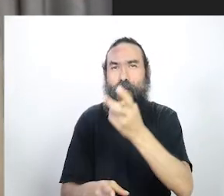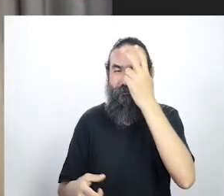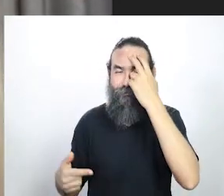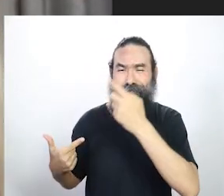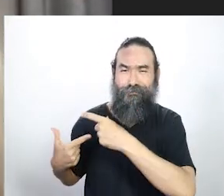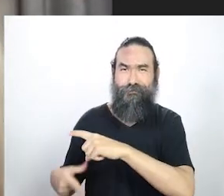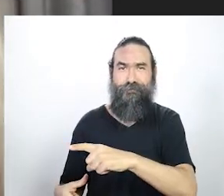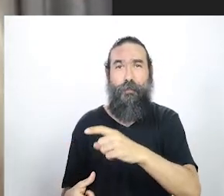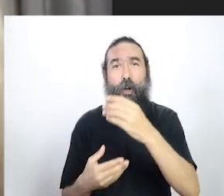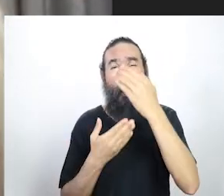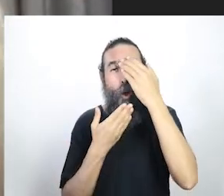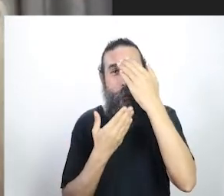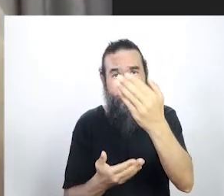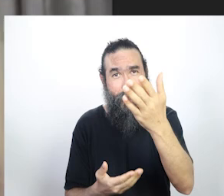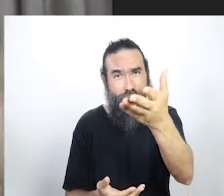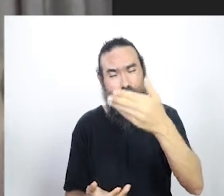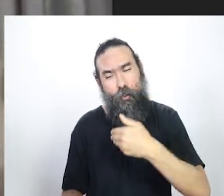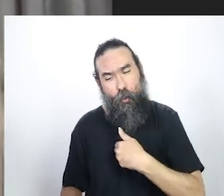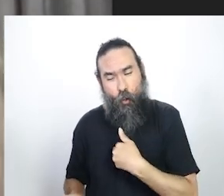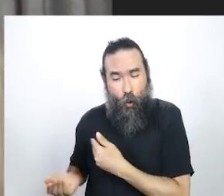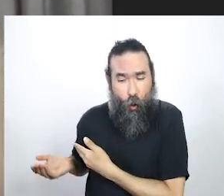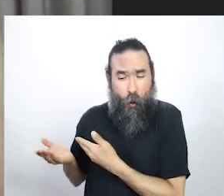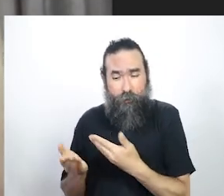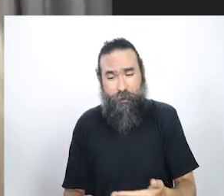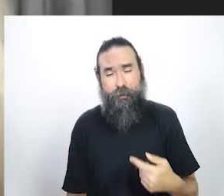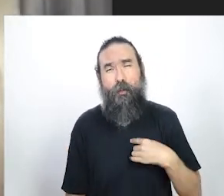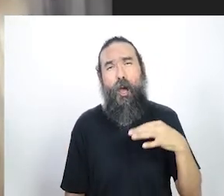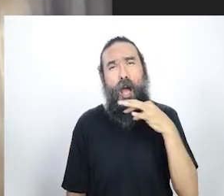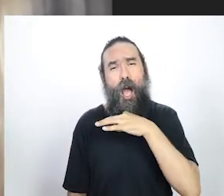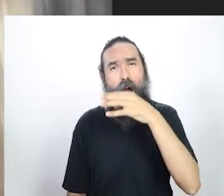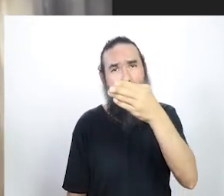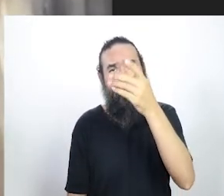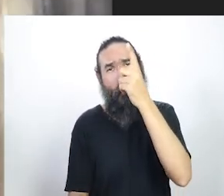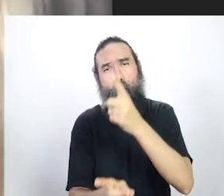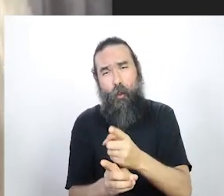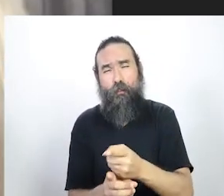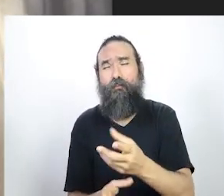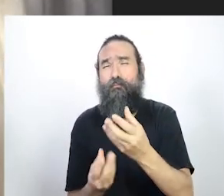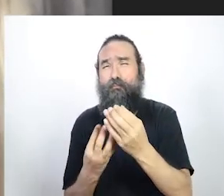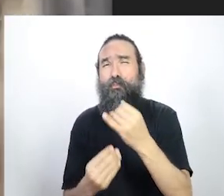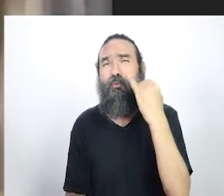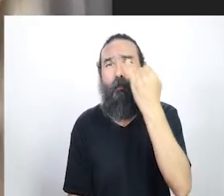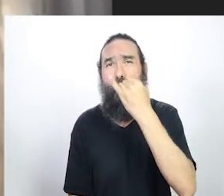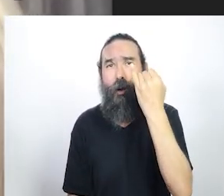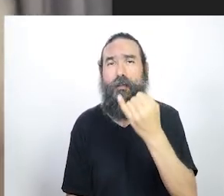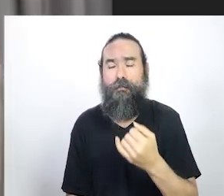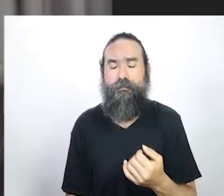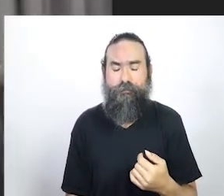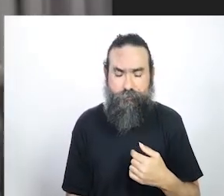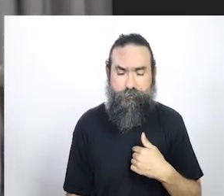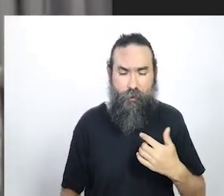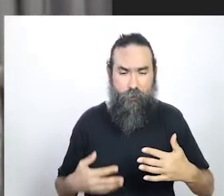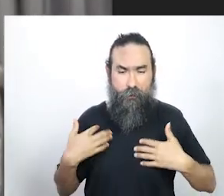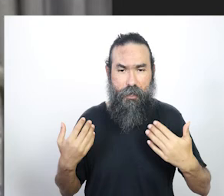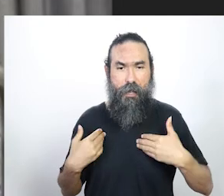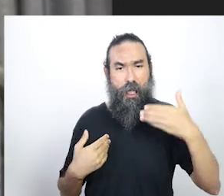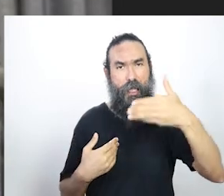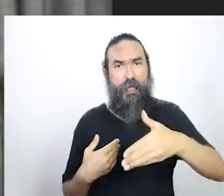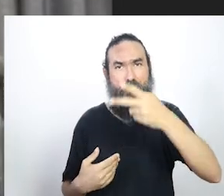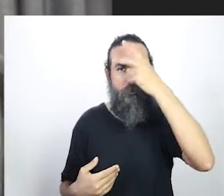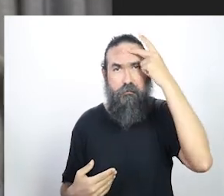pelo convite. Tá? Eu acho muito importante o evento e é uma honra estar aqui com essas pessoas